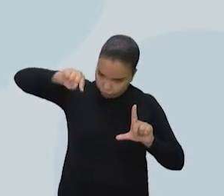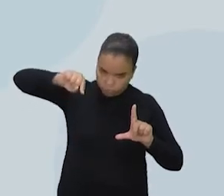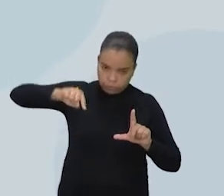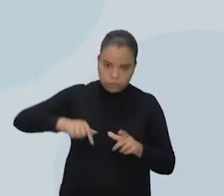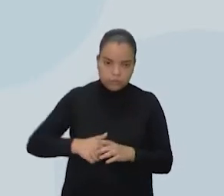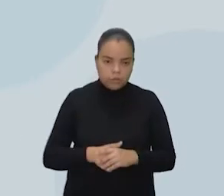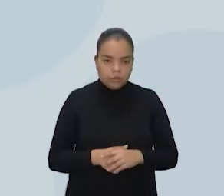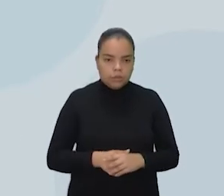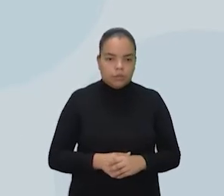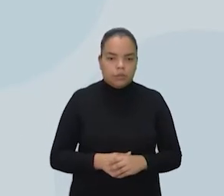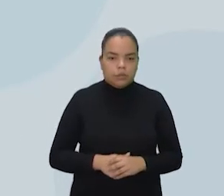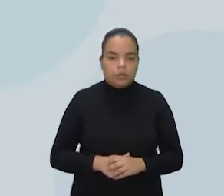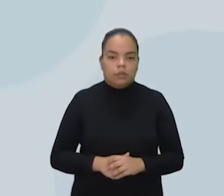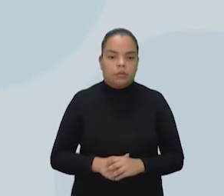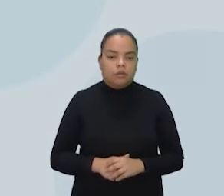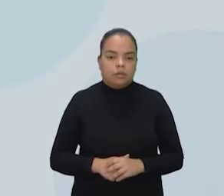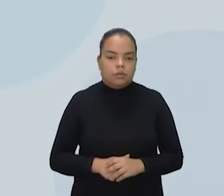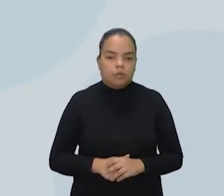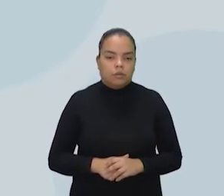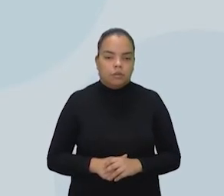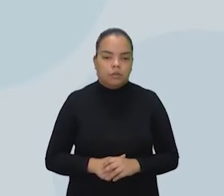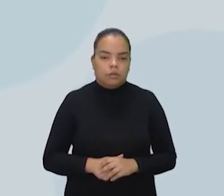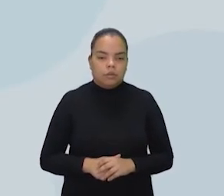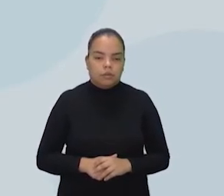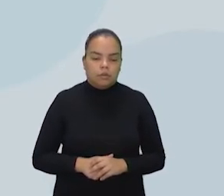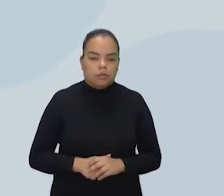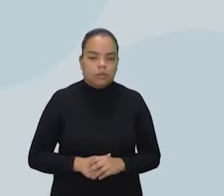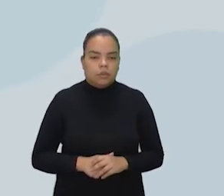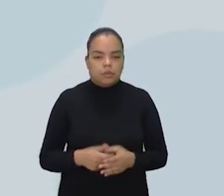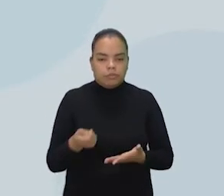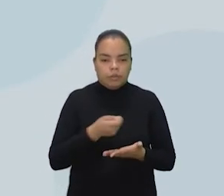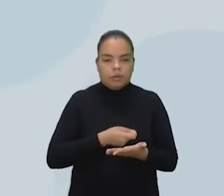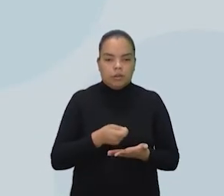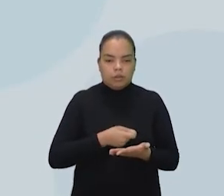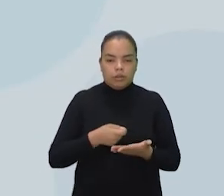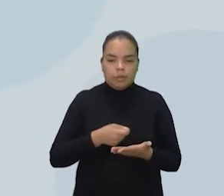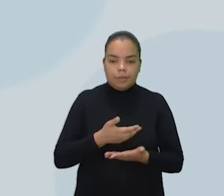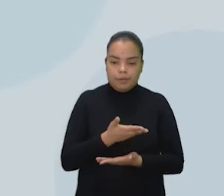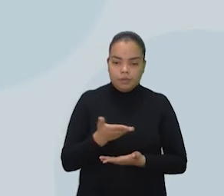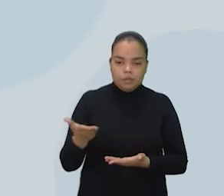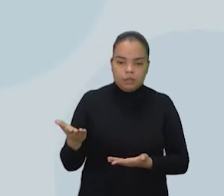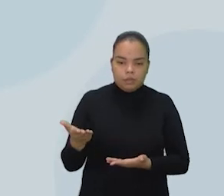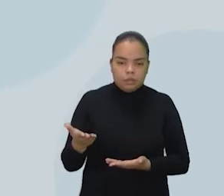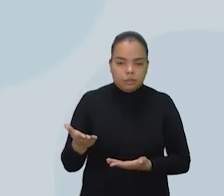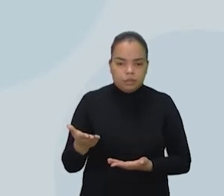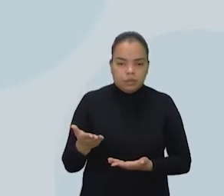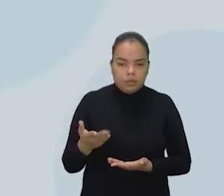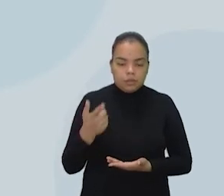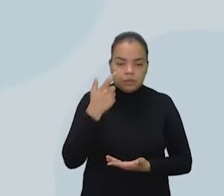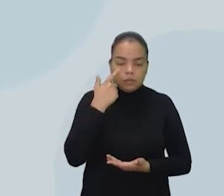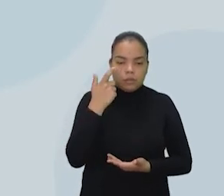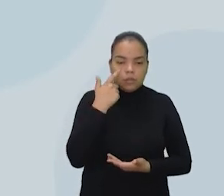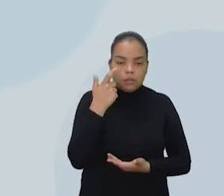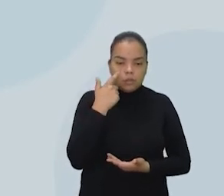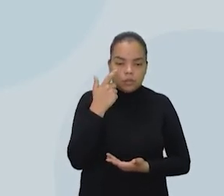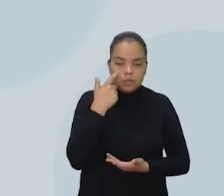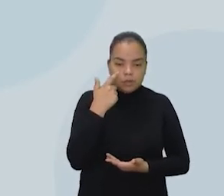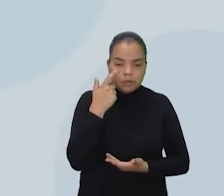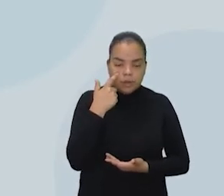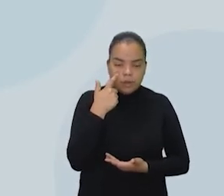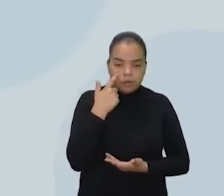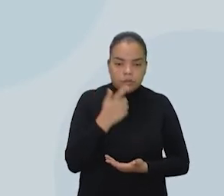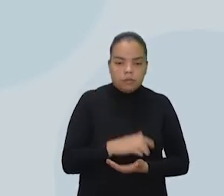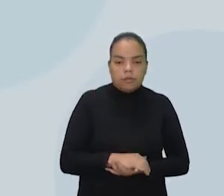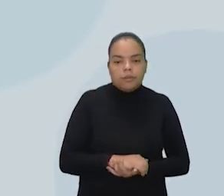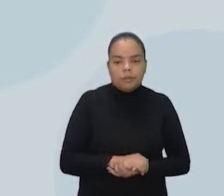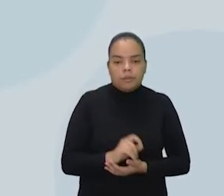Então, olha lá, isso é para vocês deixarem um print, anotar aí para vocês. Você consegue observar, coloca aí no seu diário de bordo,